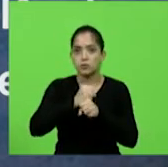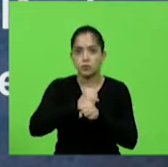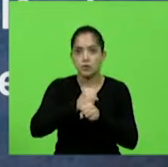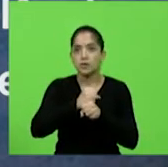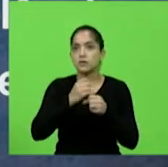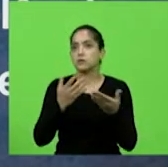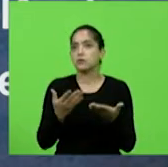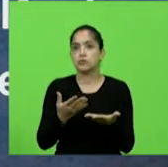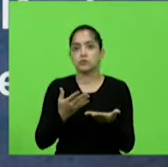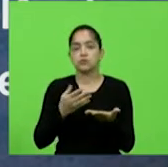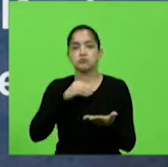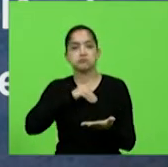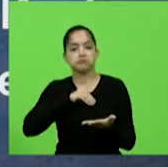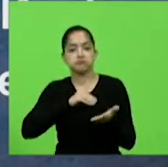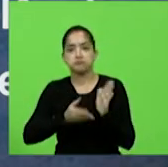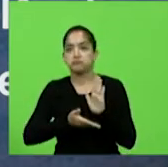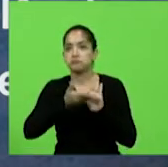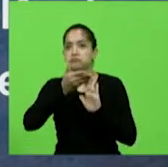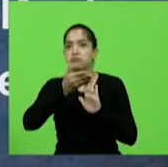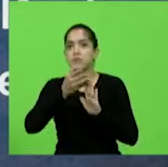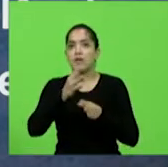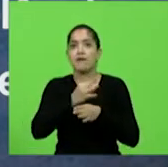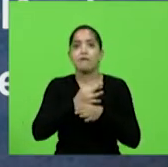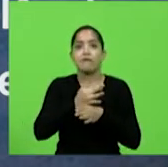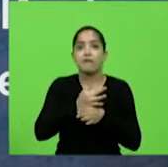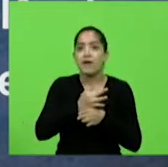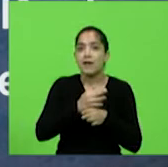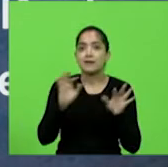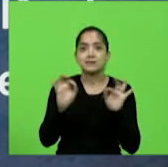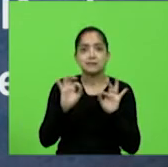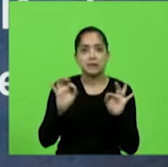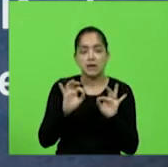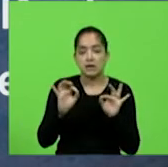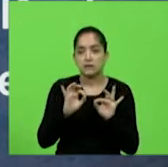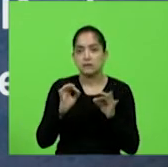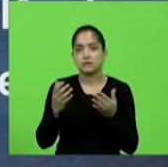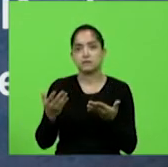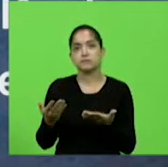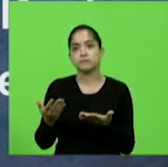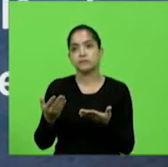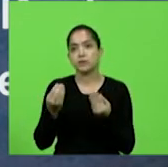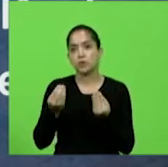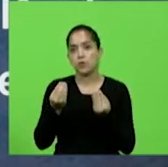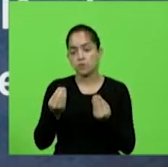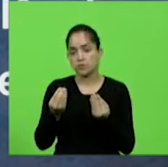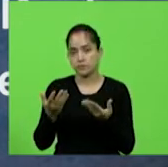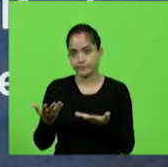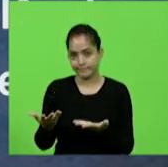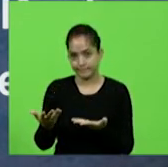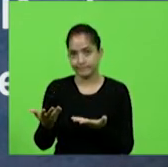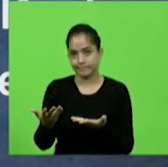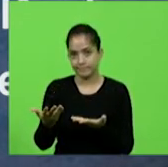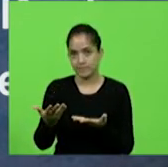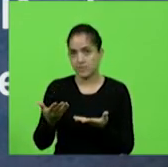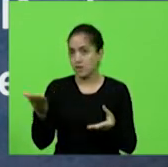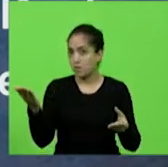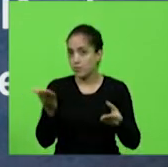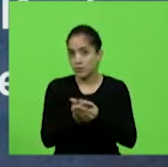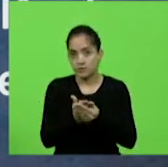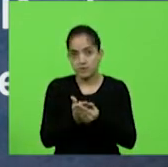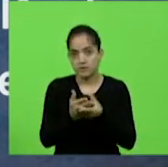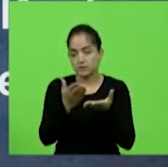salarial, 3 anos sem férias e sem FGTS depositado. Isso aí eu queria ficar isso lá no meu escritório, era um processo